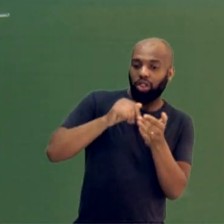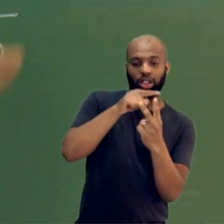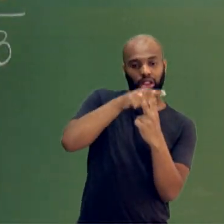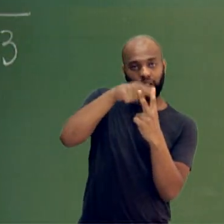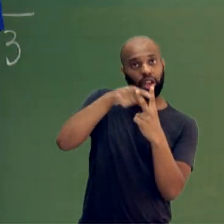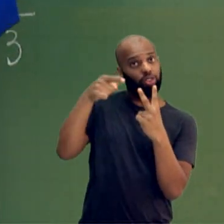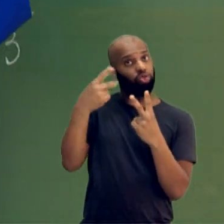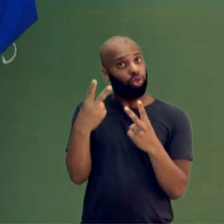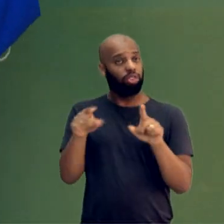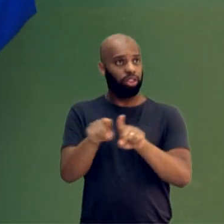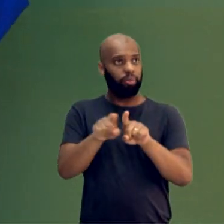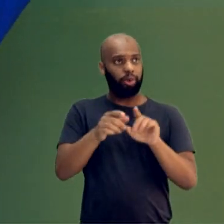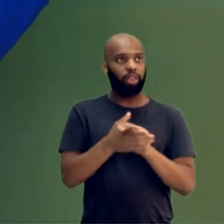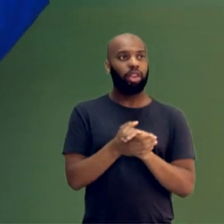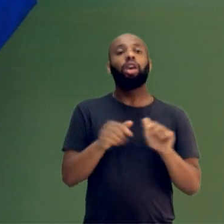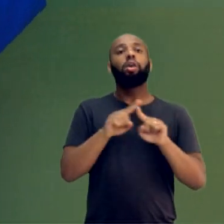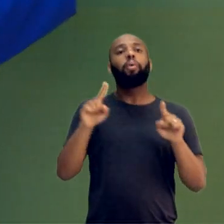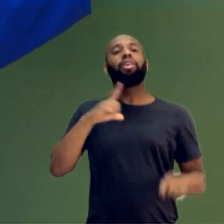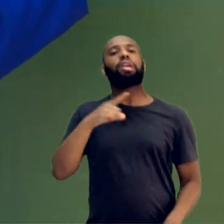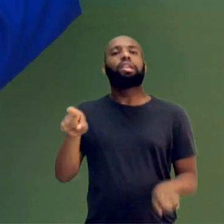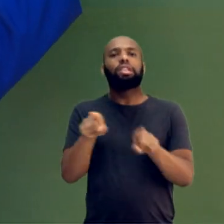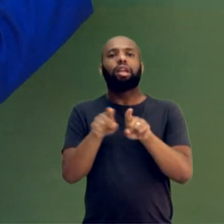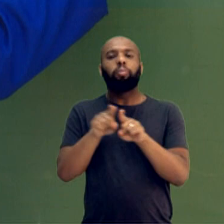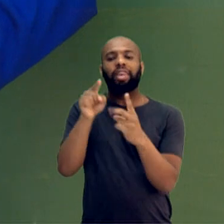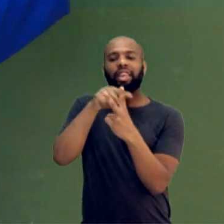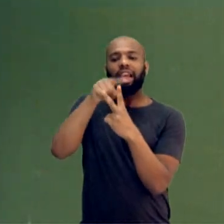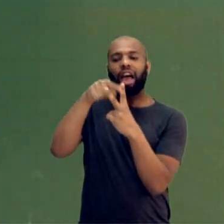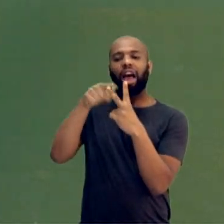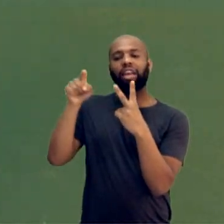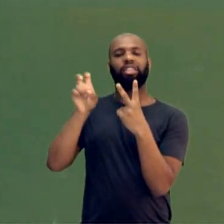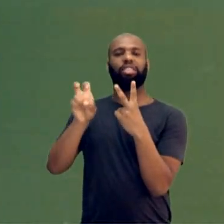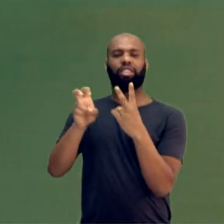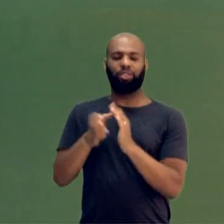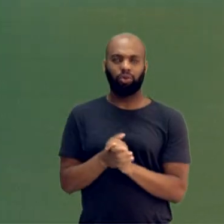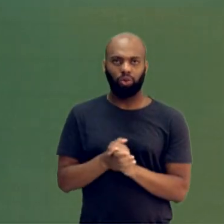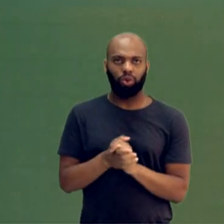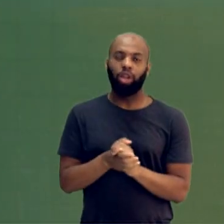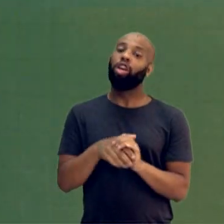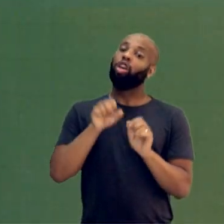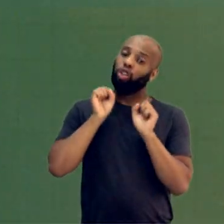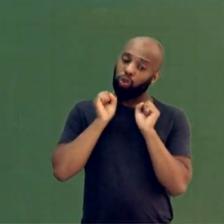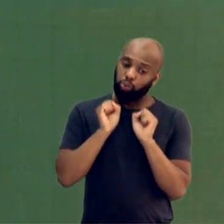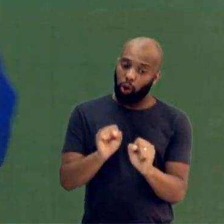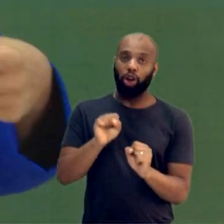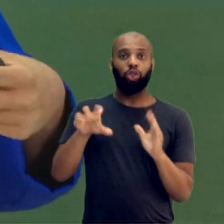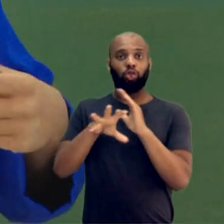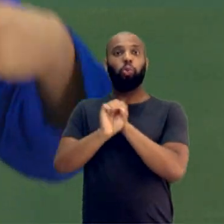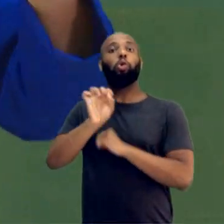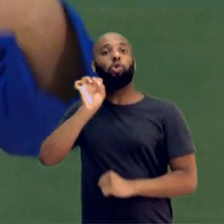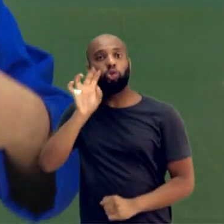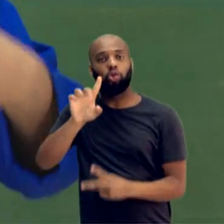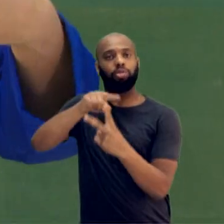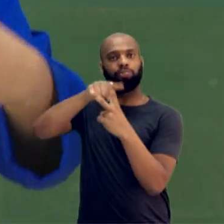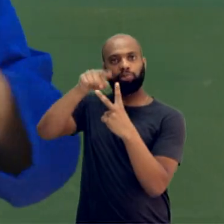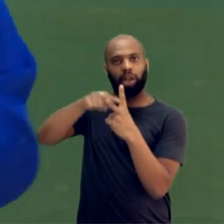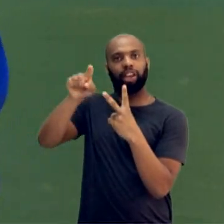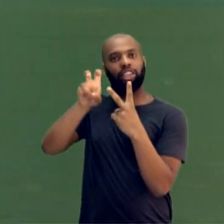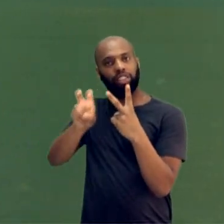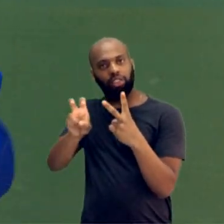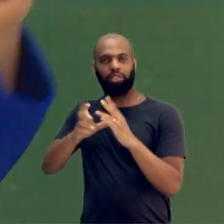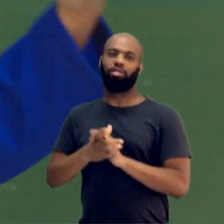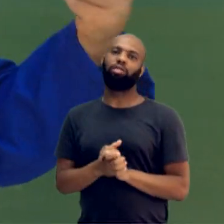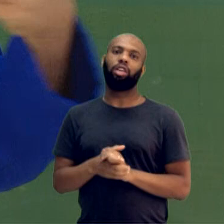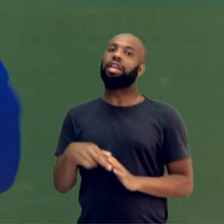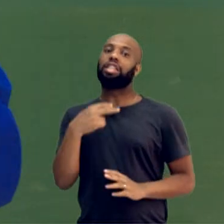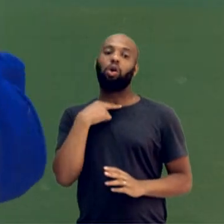E nesse caso, eu tenho aqui raiz de 5, que só poderá somar ou subtrair com a raiz de